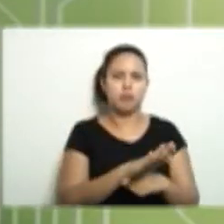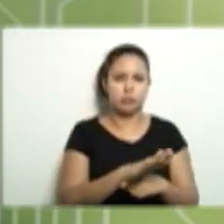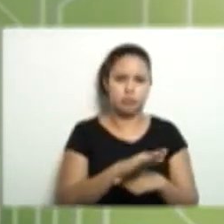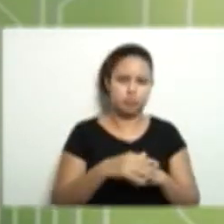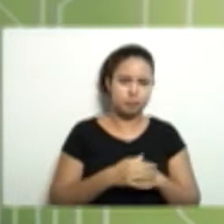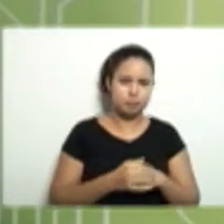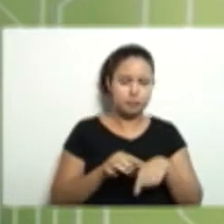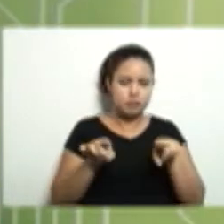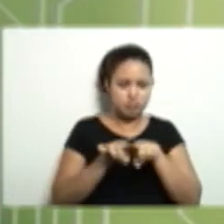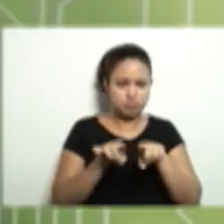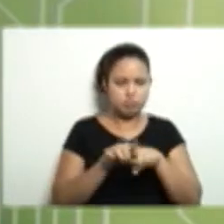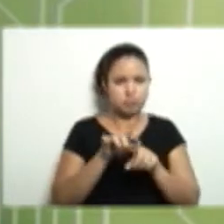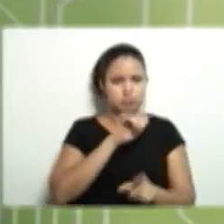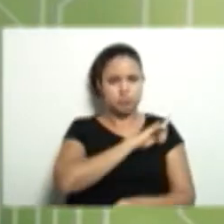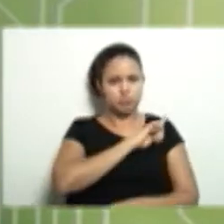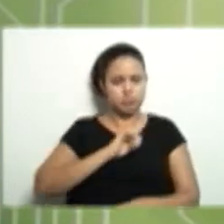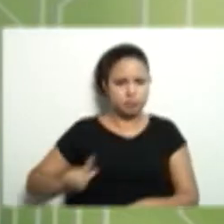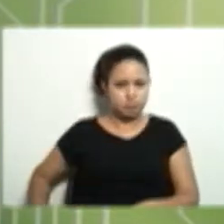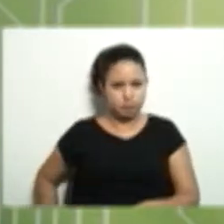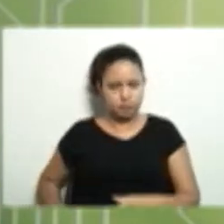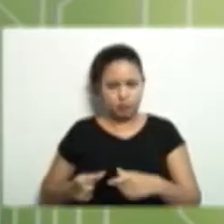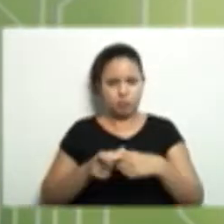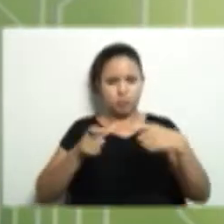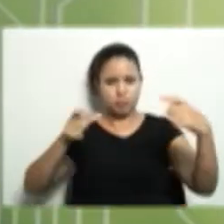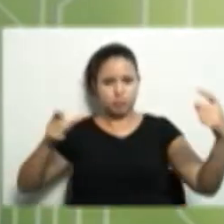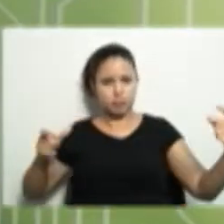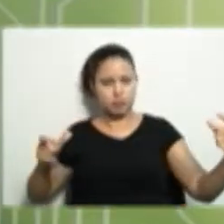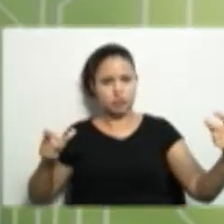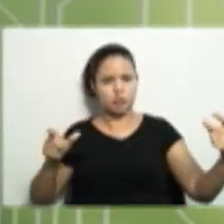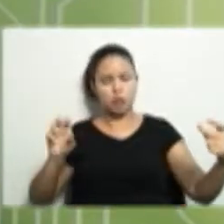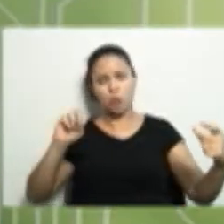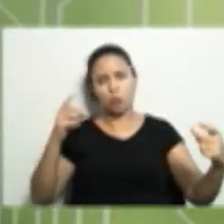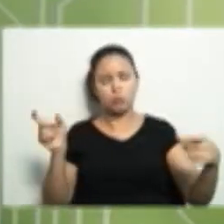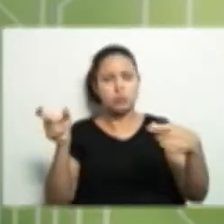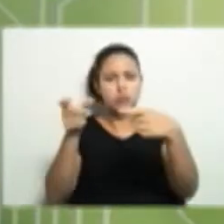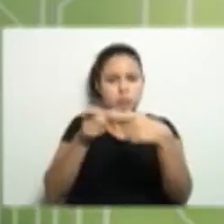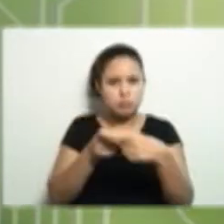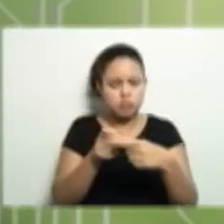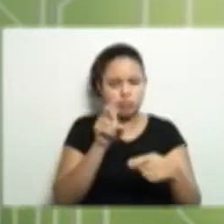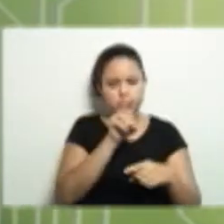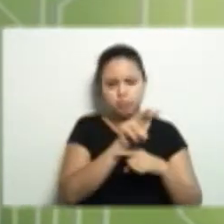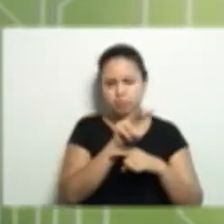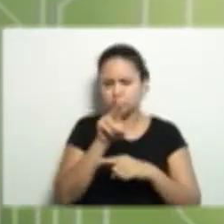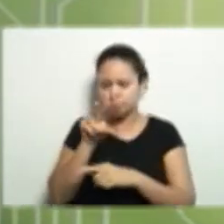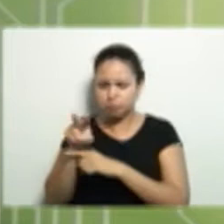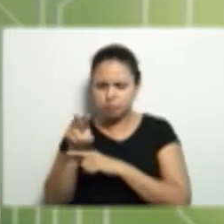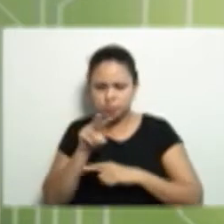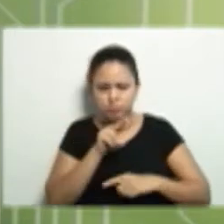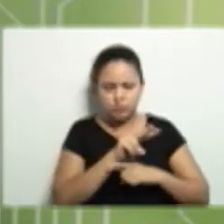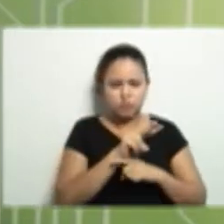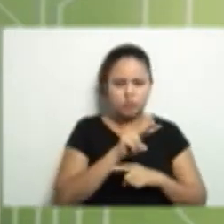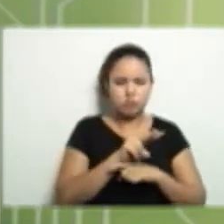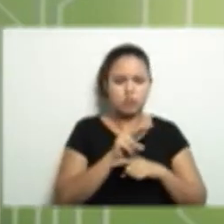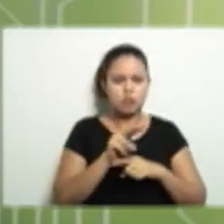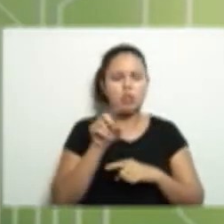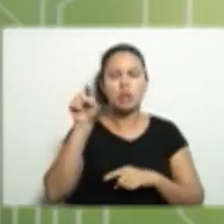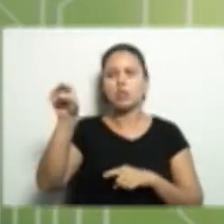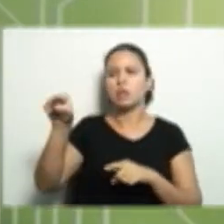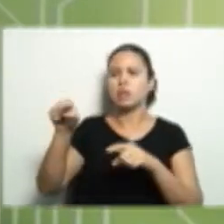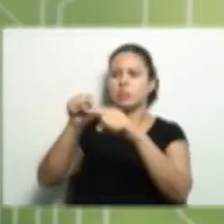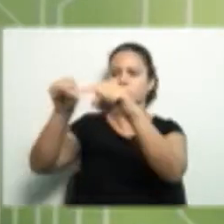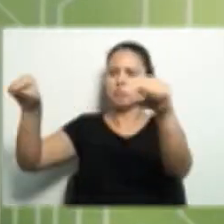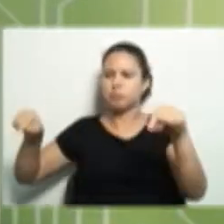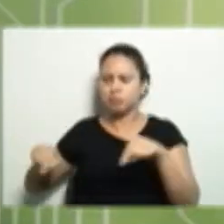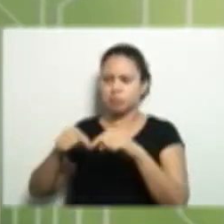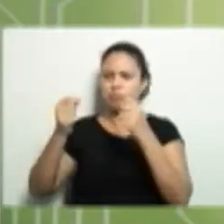diminuir a vigilância que existe em cima do uso de defensivos ou aditivos no campo, a gente percebe que